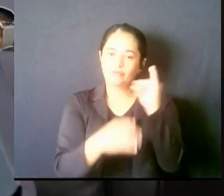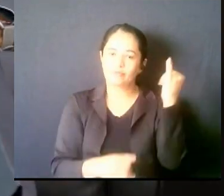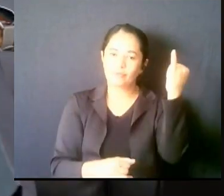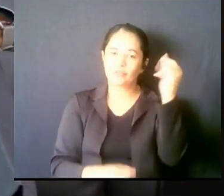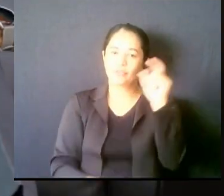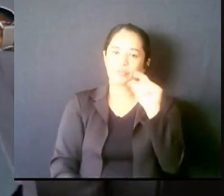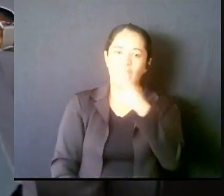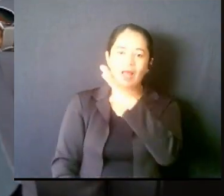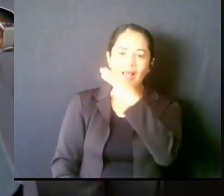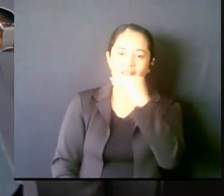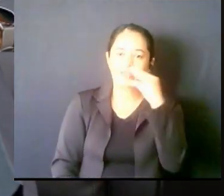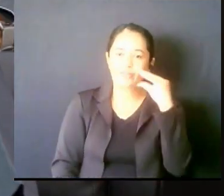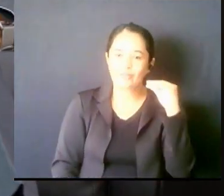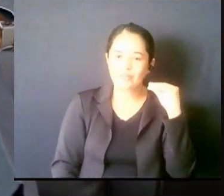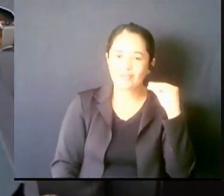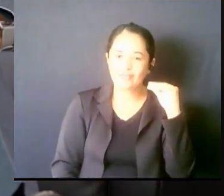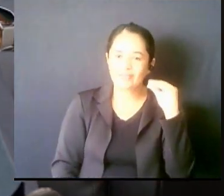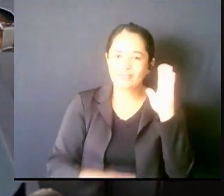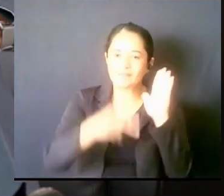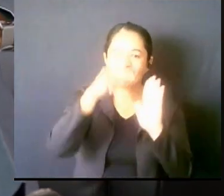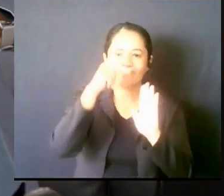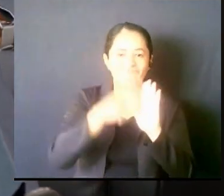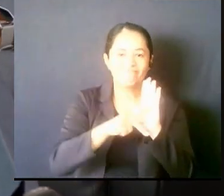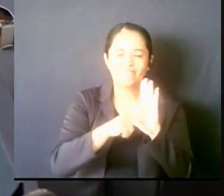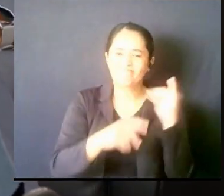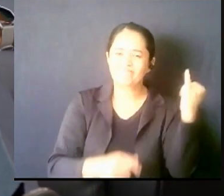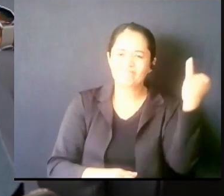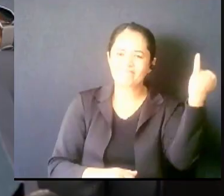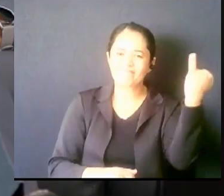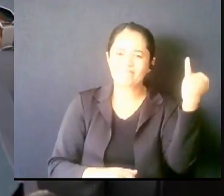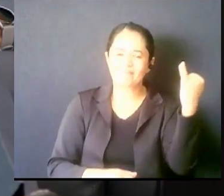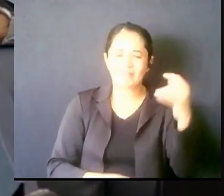programa essencial, prioritário